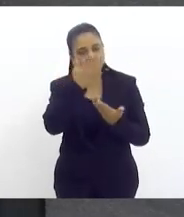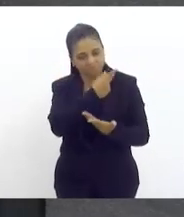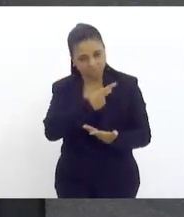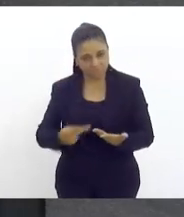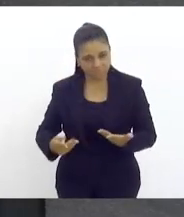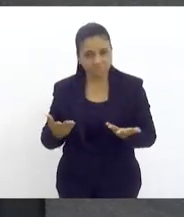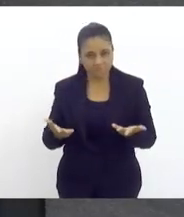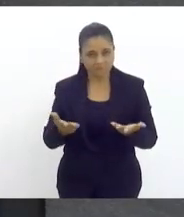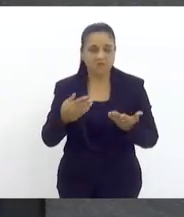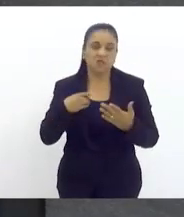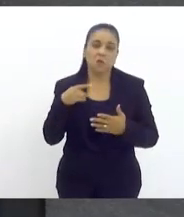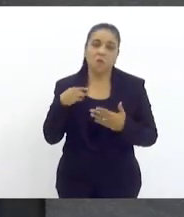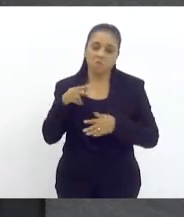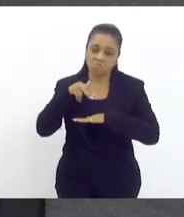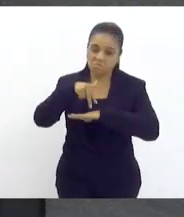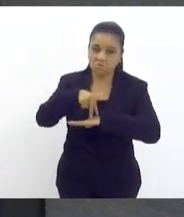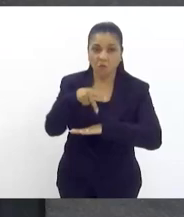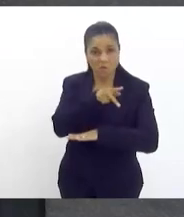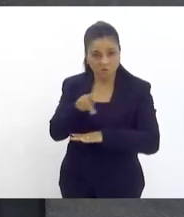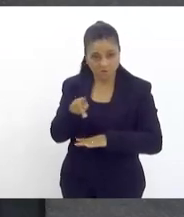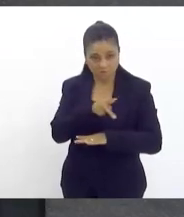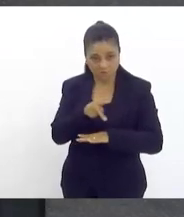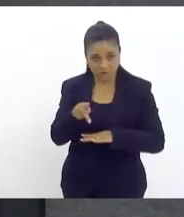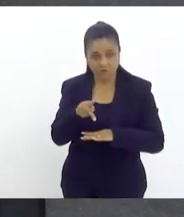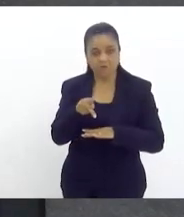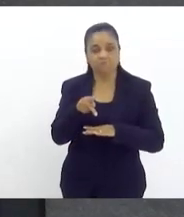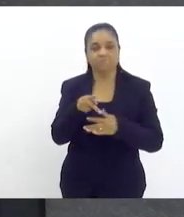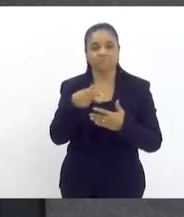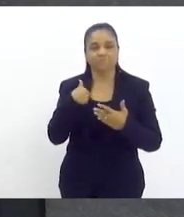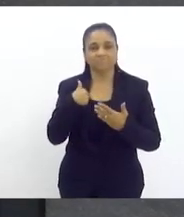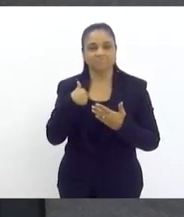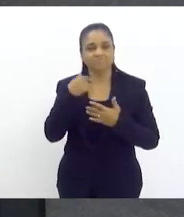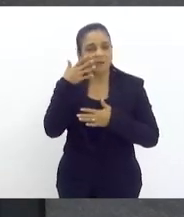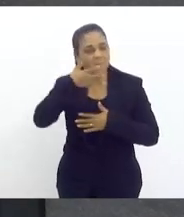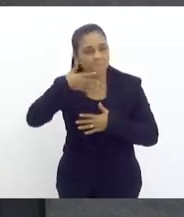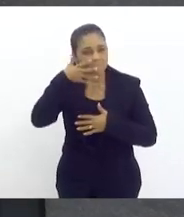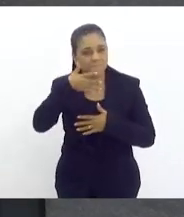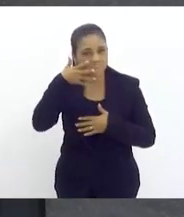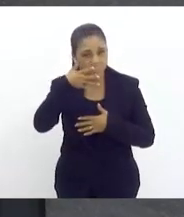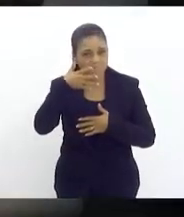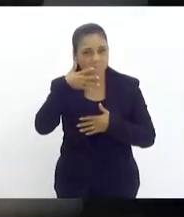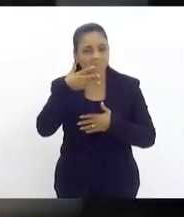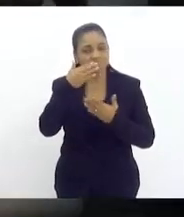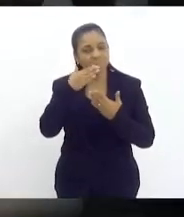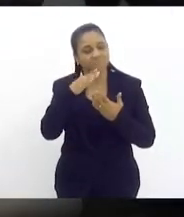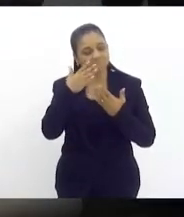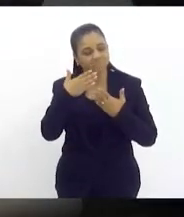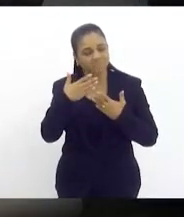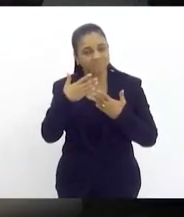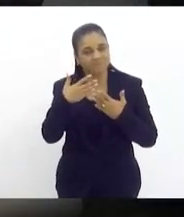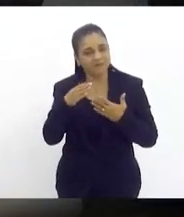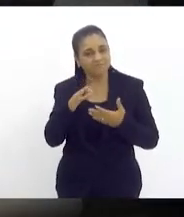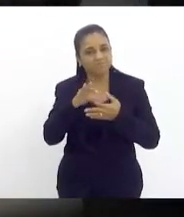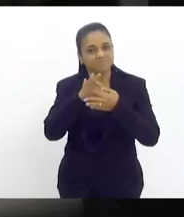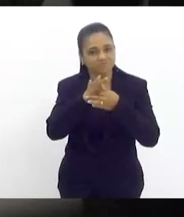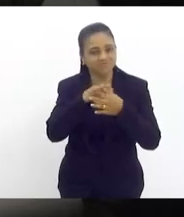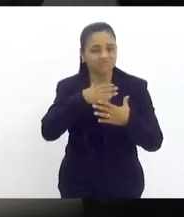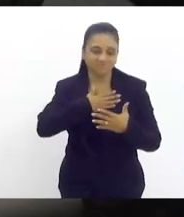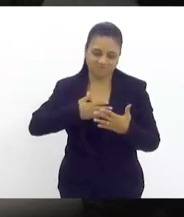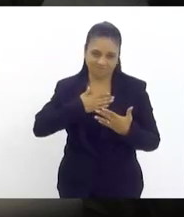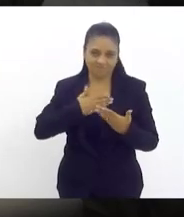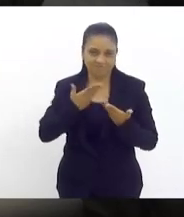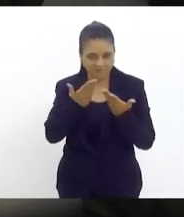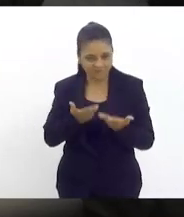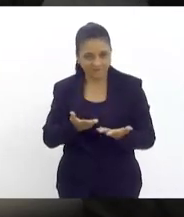de vir aqui, como professora que sou, para me congratular com essa sua iniciativa. Muito